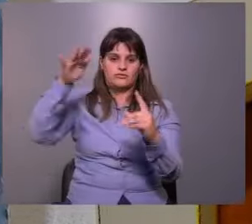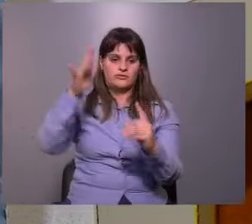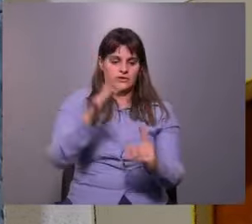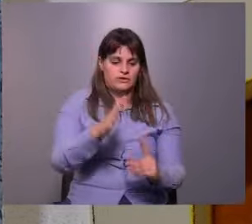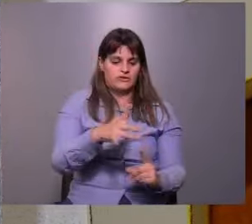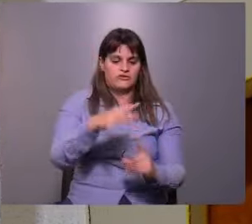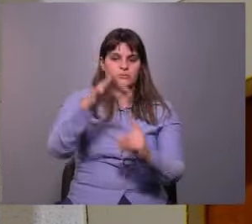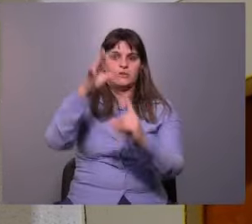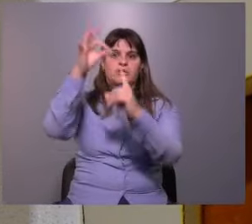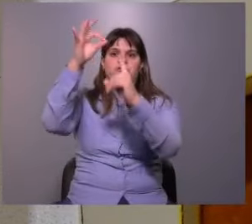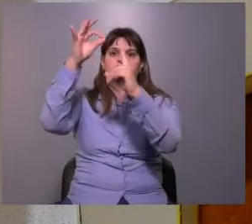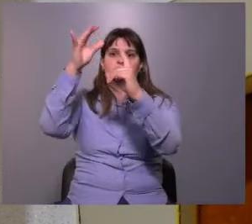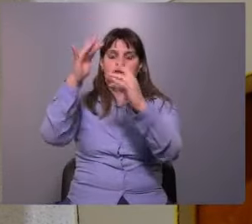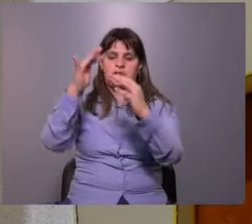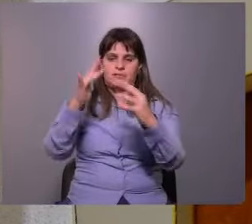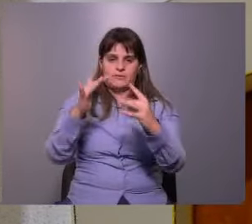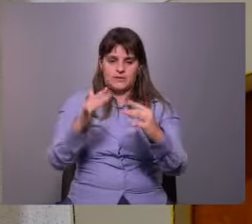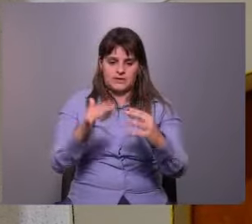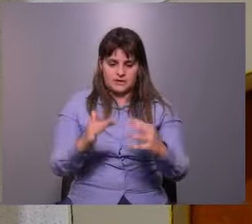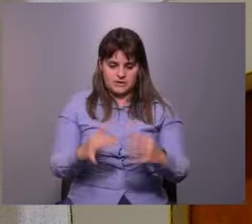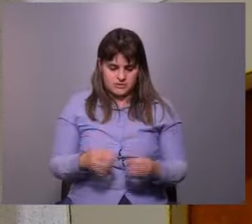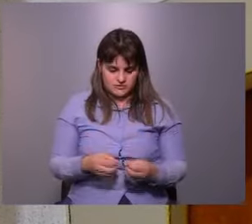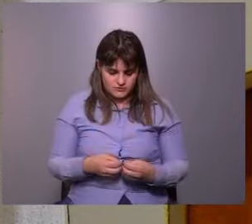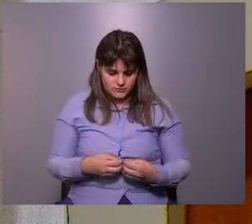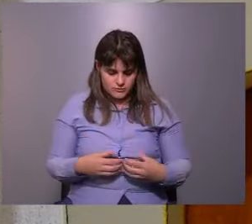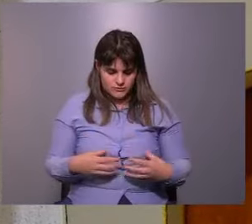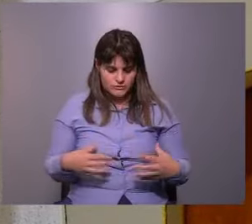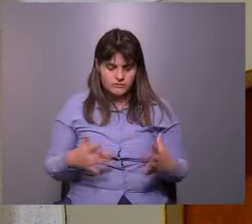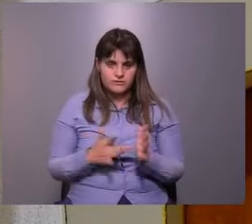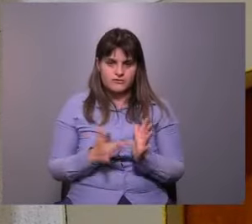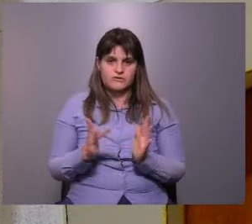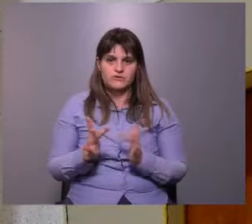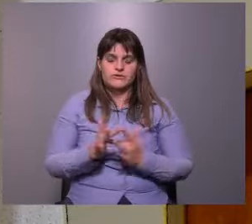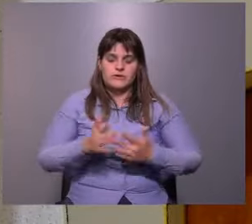ventre, Jesus.